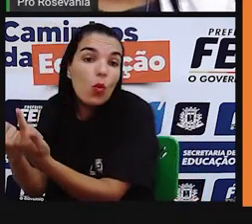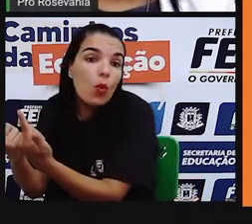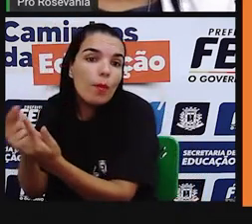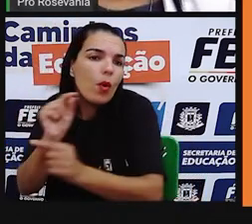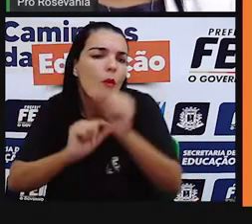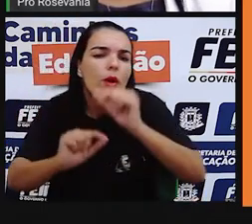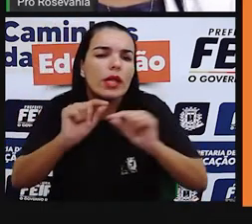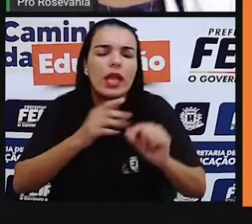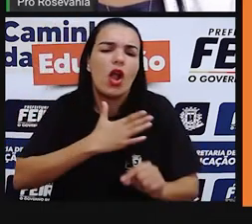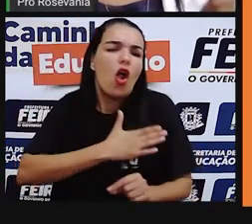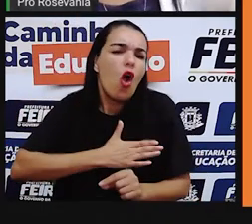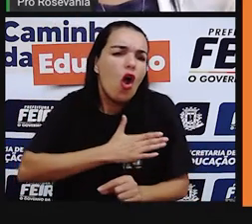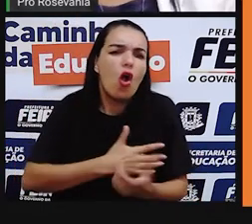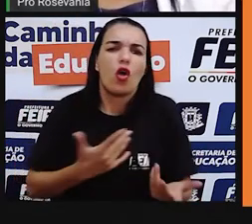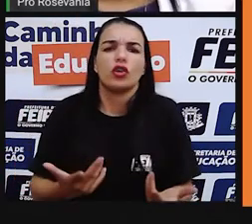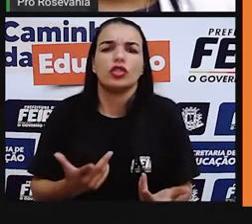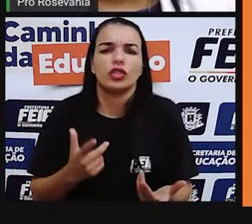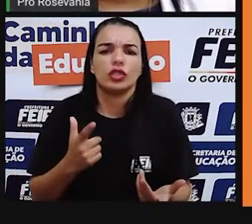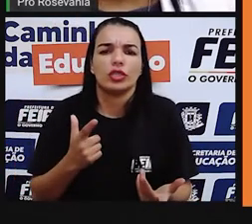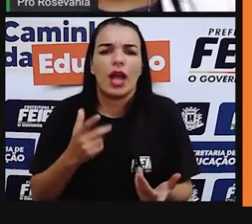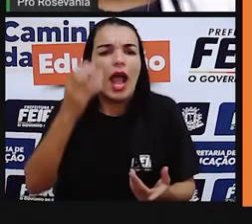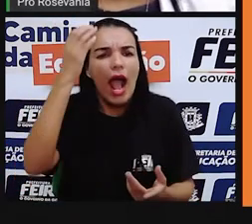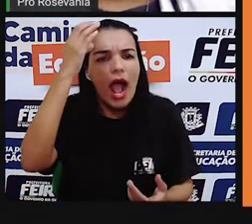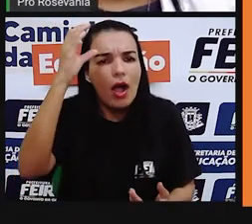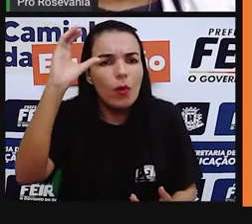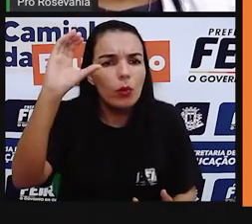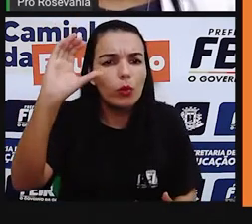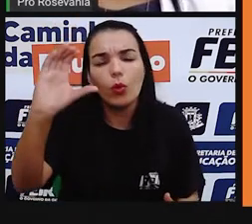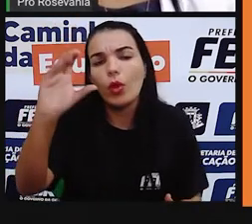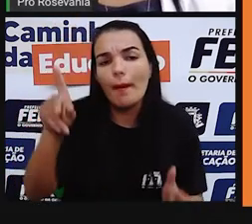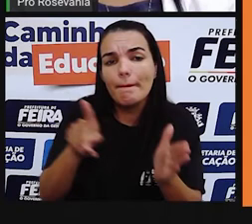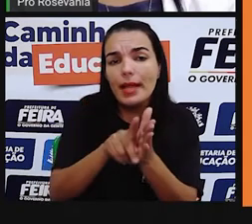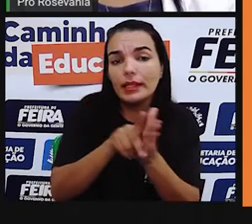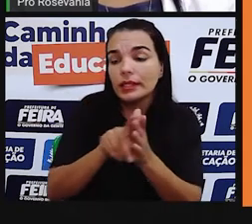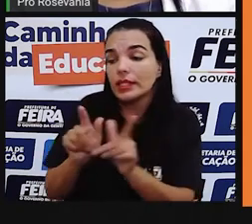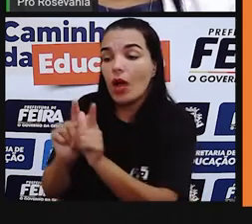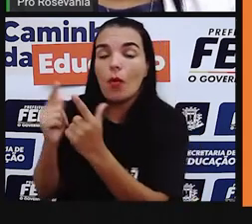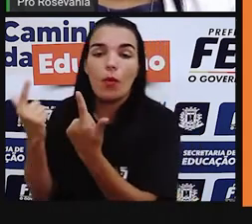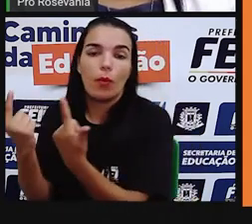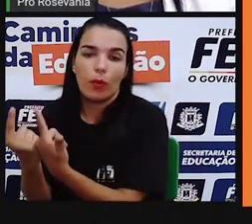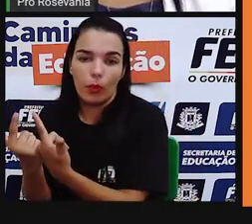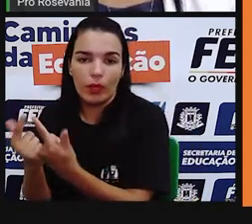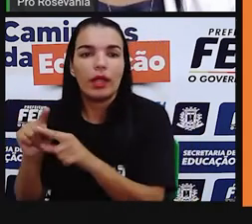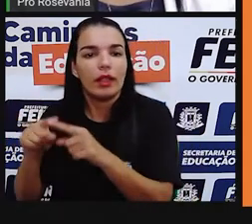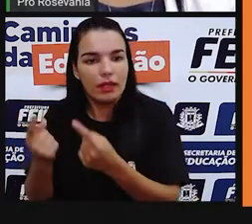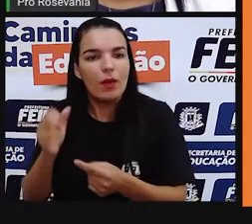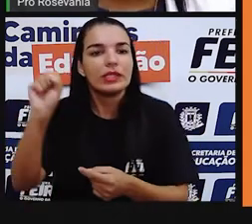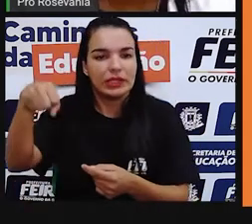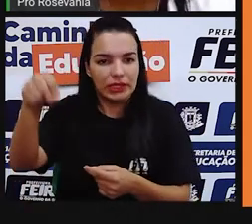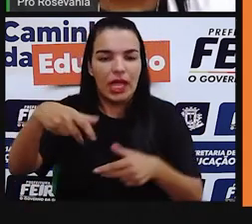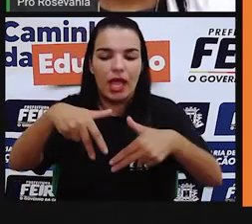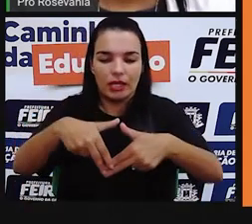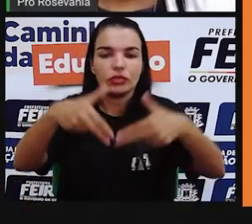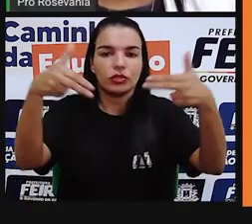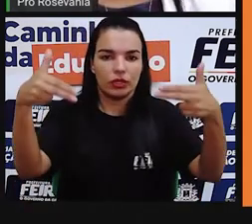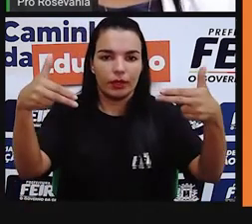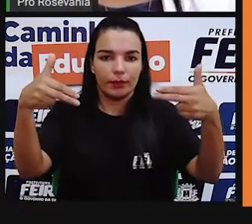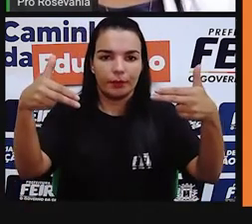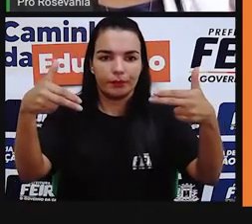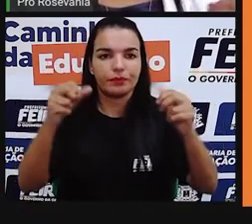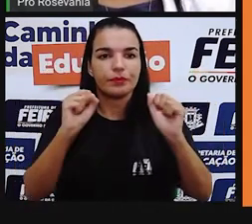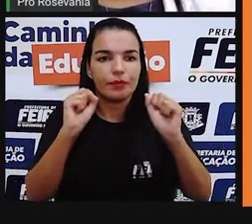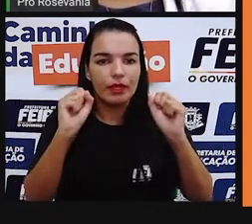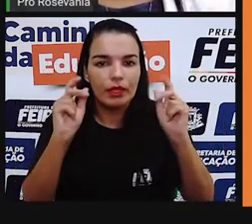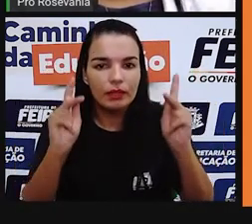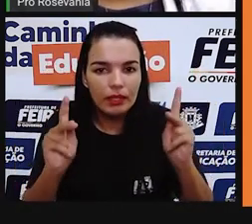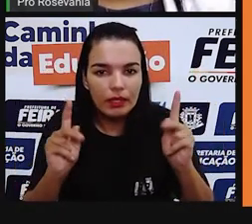aquele povo, a alimentação tem características semelhantes. Então, ali eu formei uma etnia. Então,